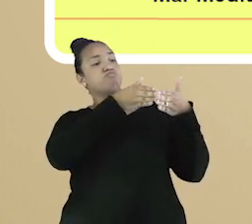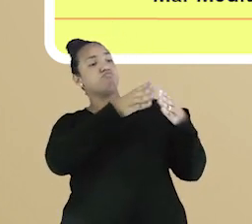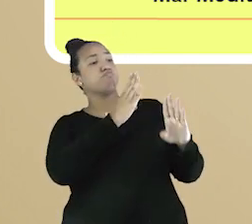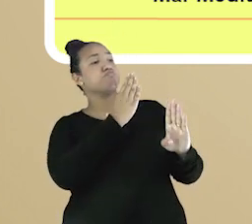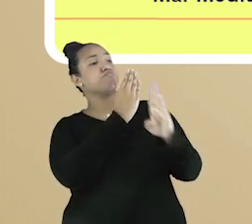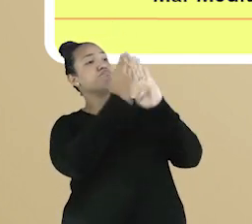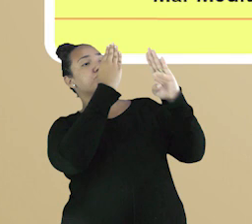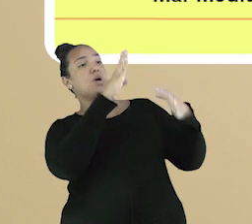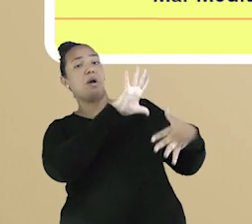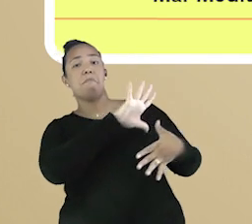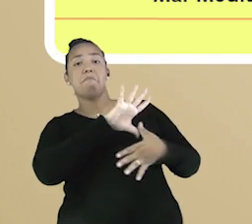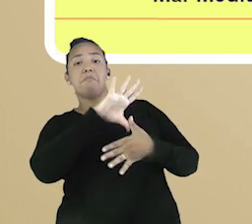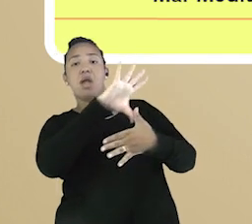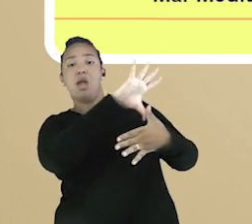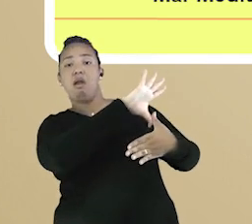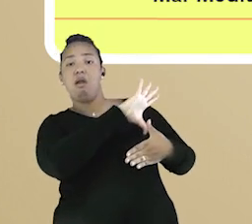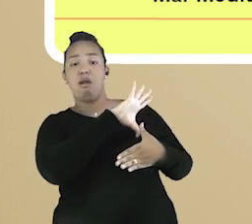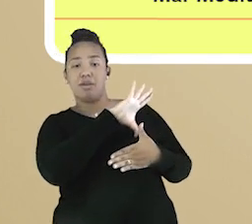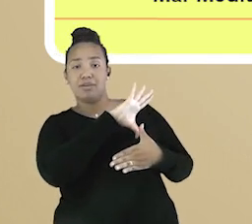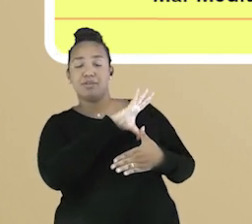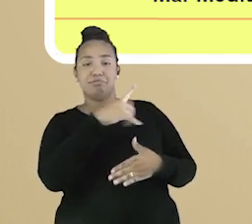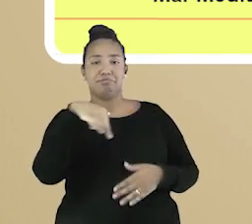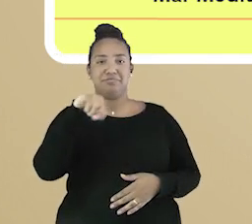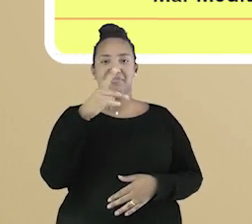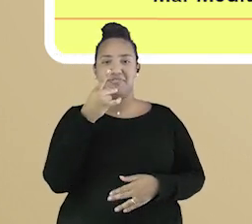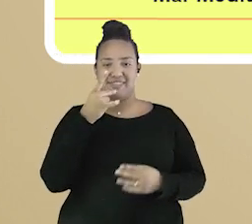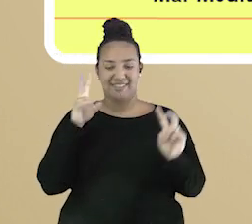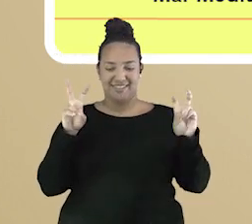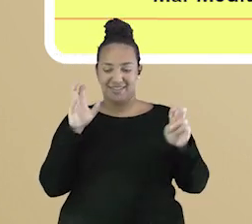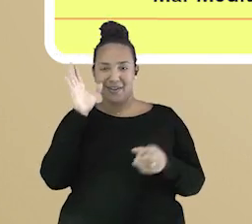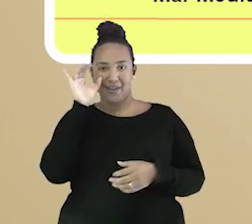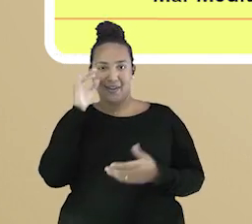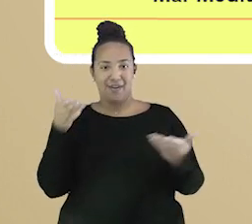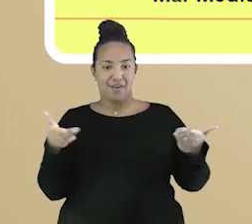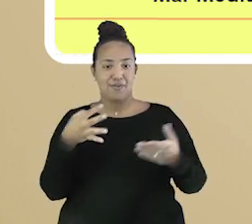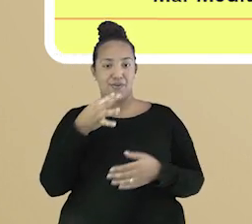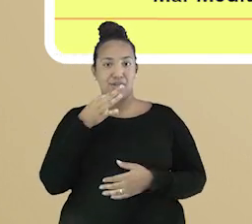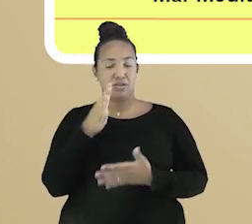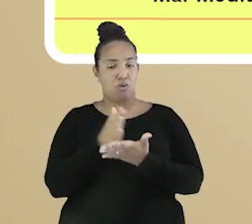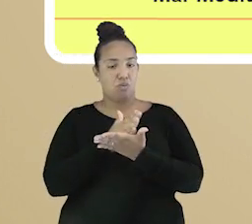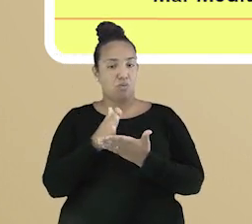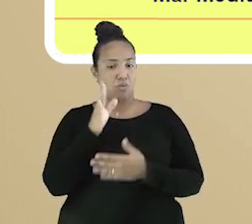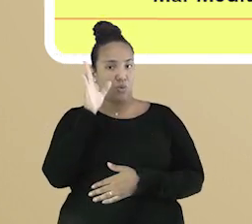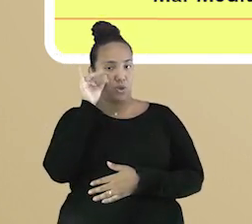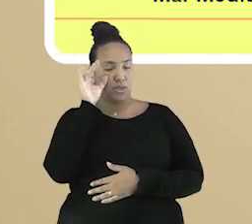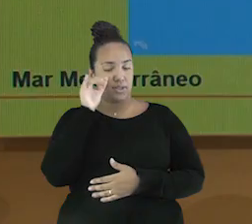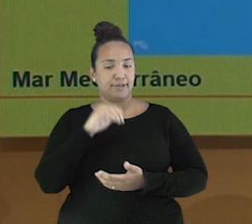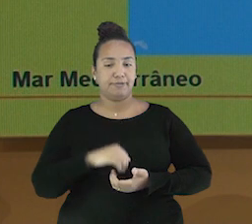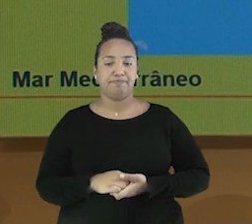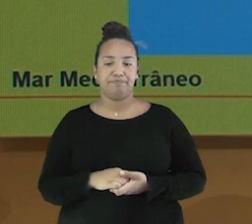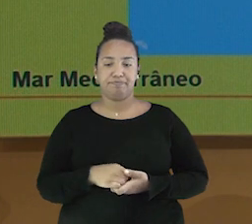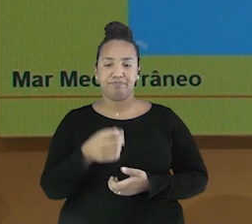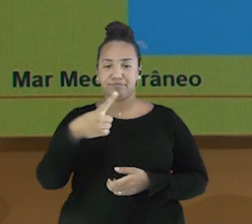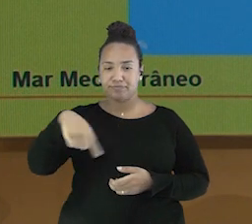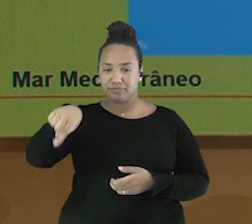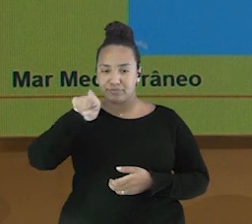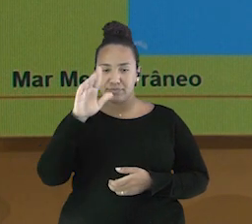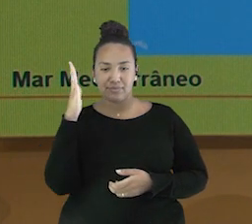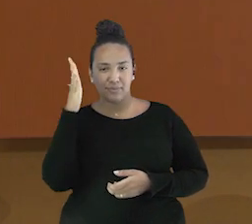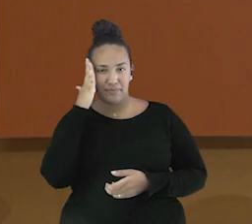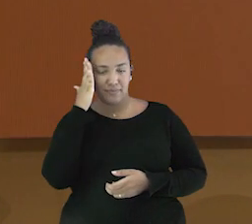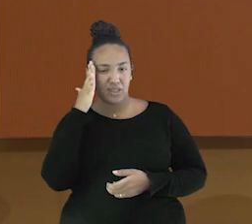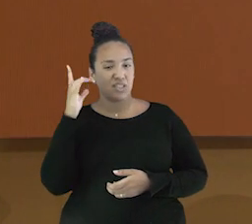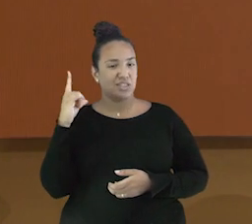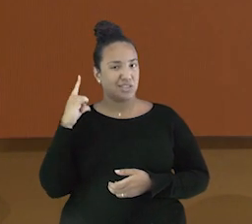acidentalmente descobriu a América. E já que estamos falando em curiosidades, bora conhecer algumas. Vocês sabiam que